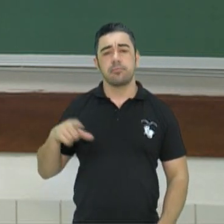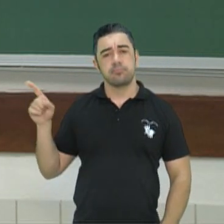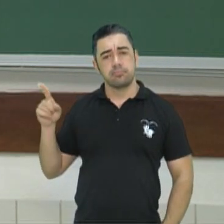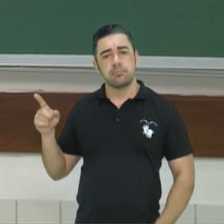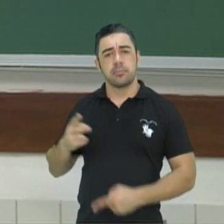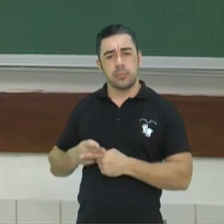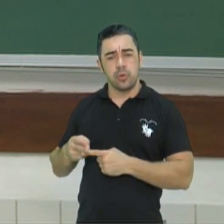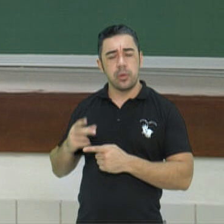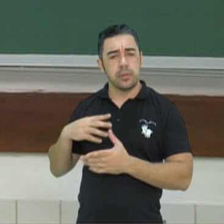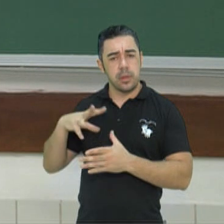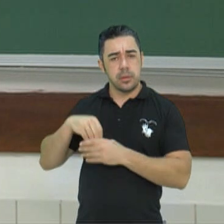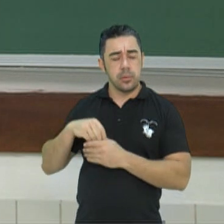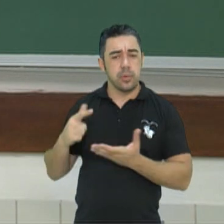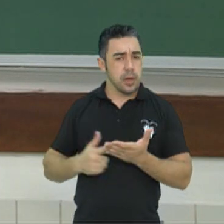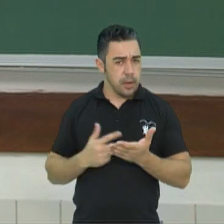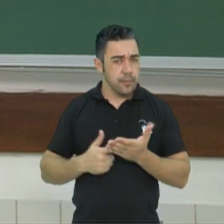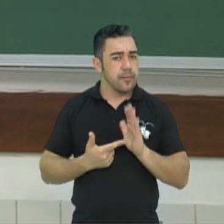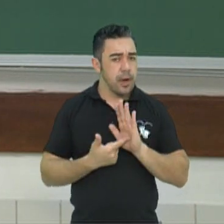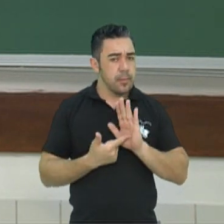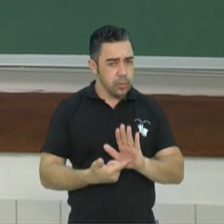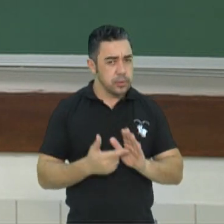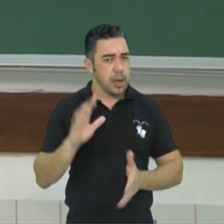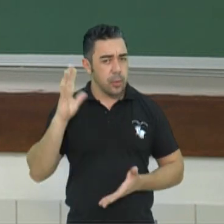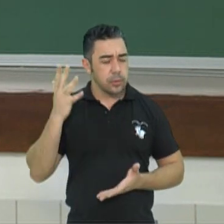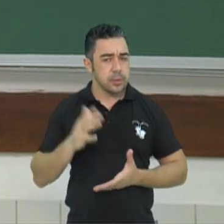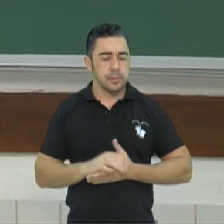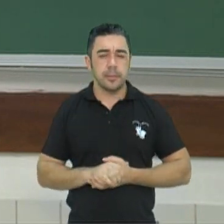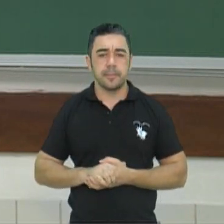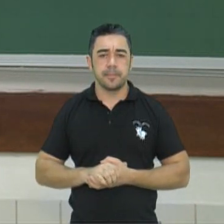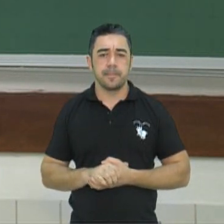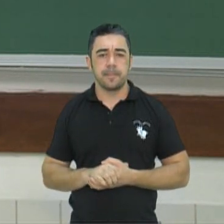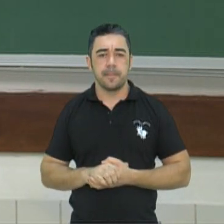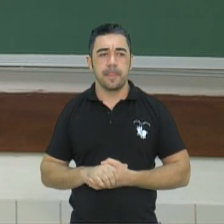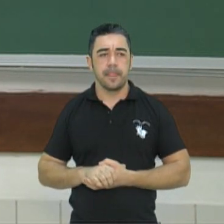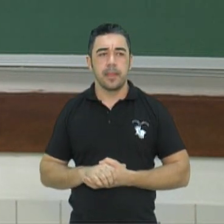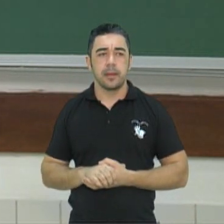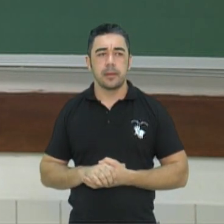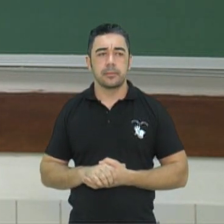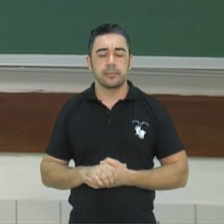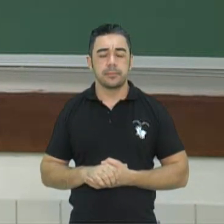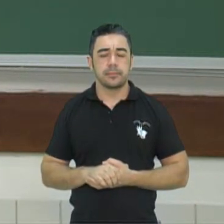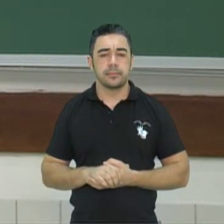livro que relata esse realismo fantástico, tudo bem?